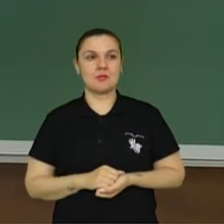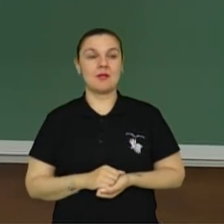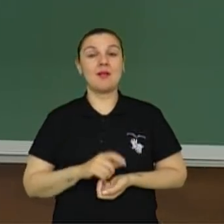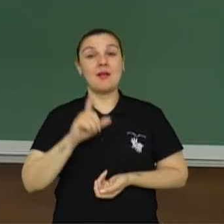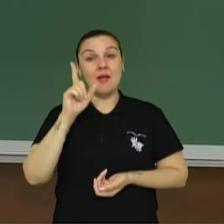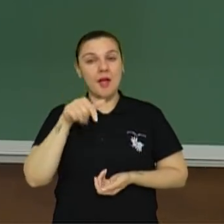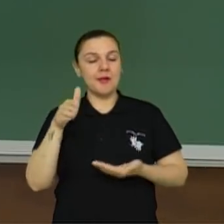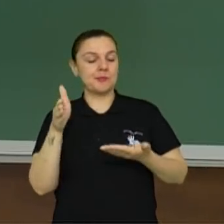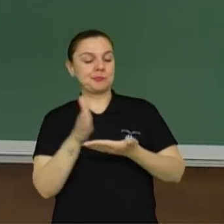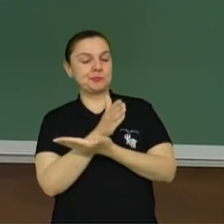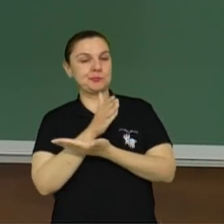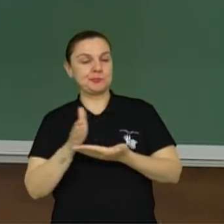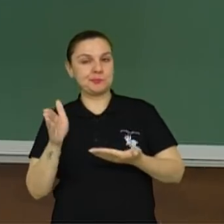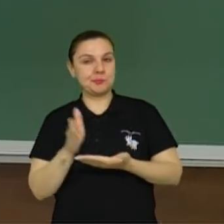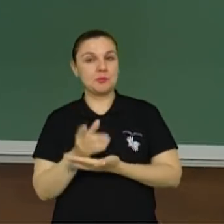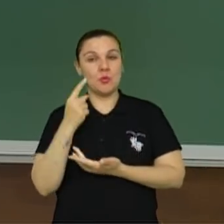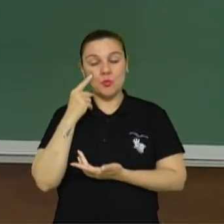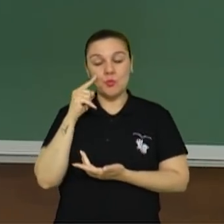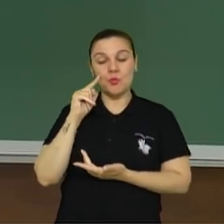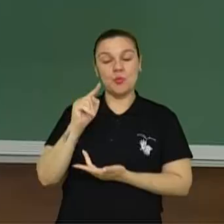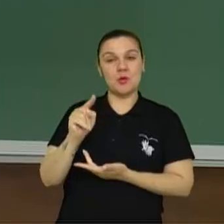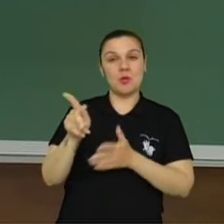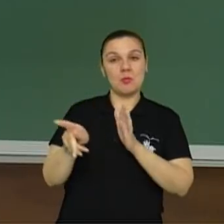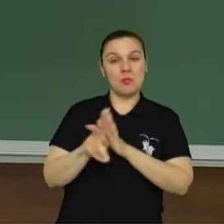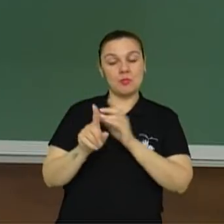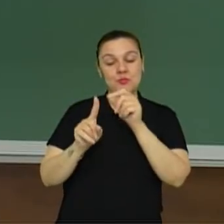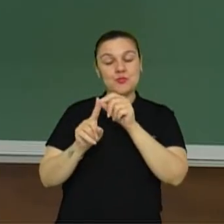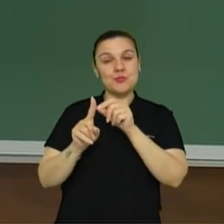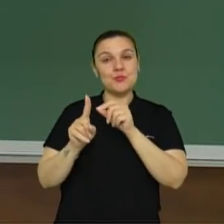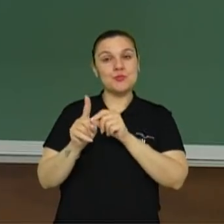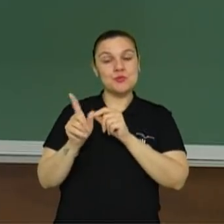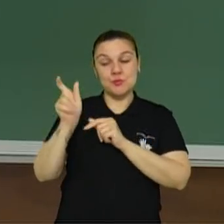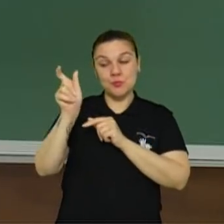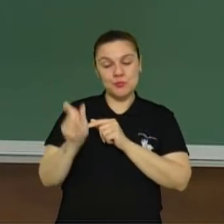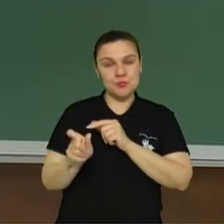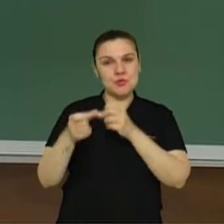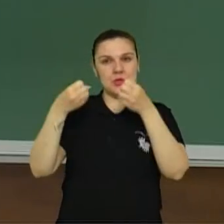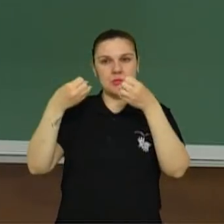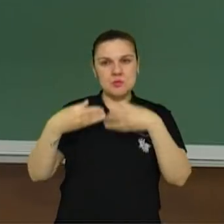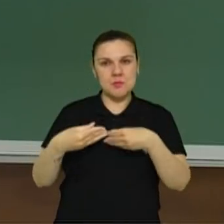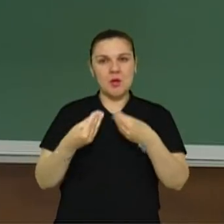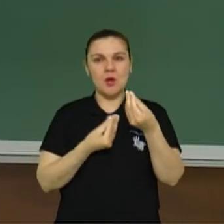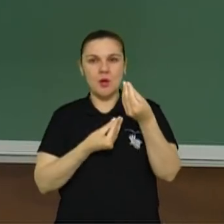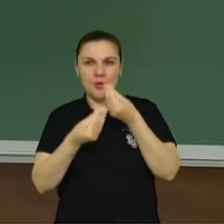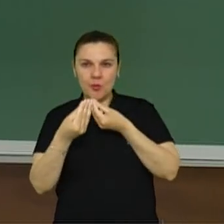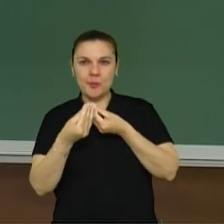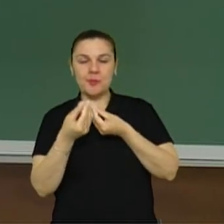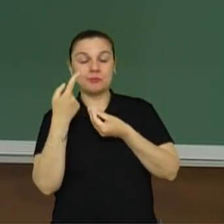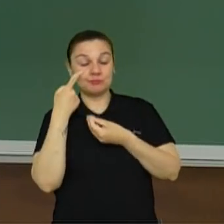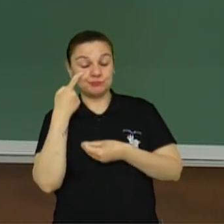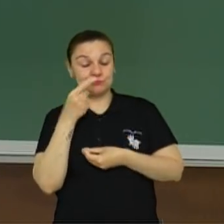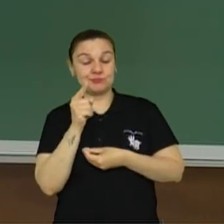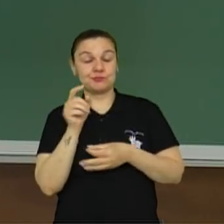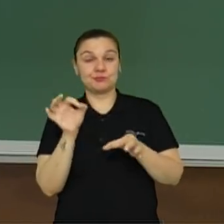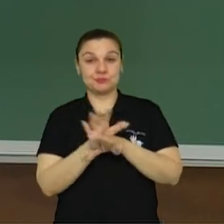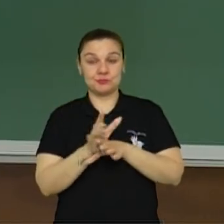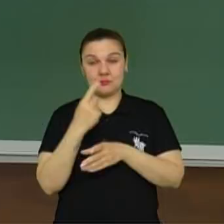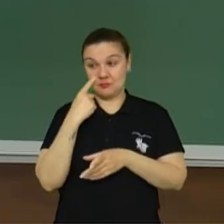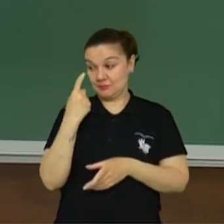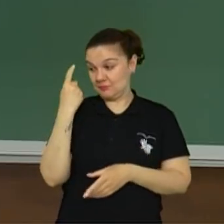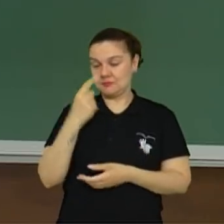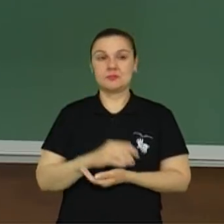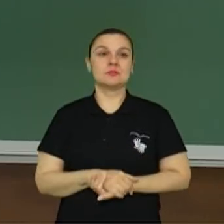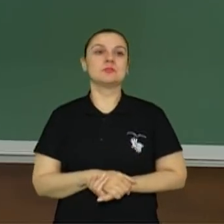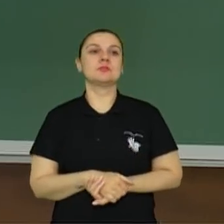para classificar, então, qual é o tipo de sujeito e explicar como que nós podemos chegar a essa conclusão. Vejamos